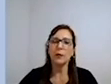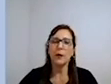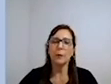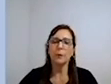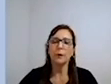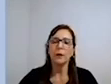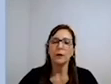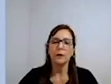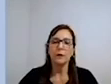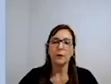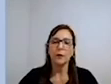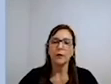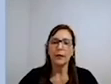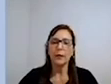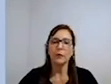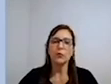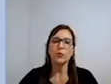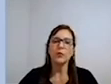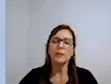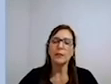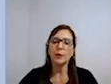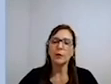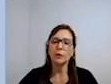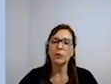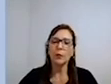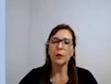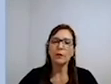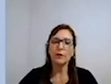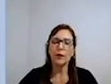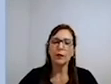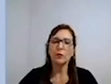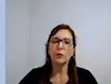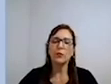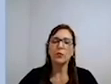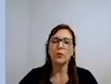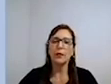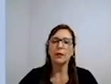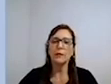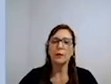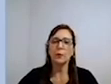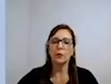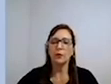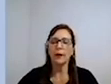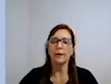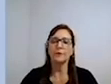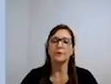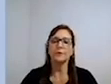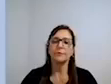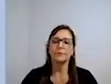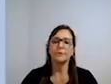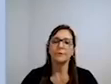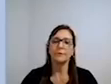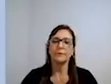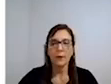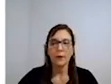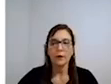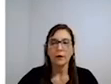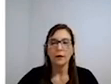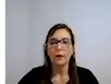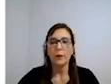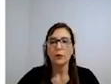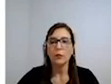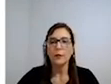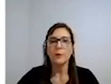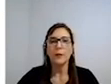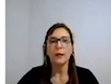medula espinhal. Também falaremos sobre o sistema nervoso periférico e sobre a lesão medular.